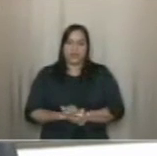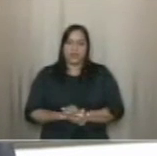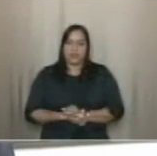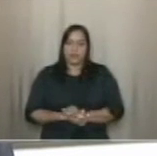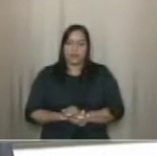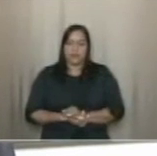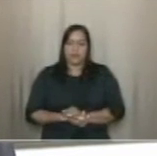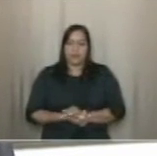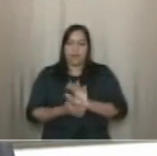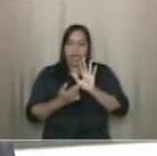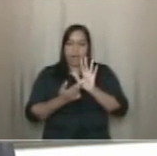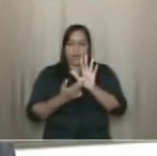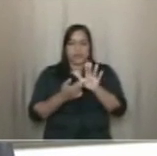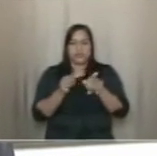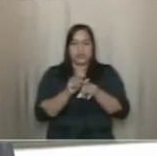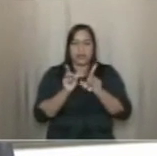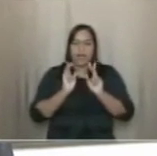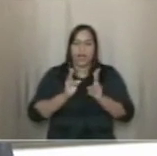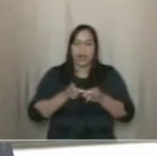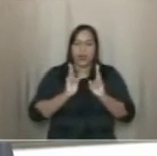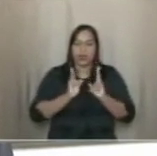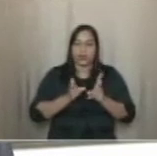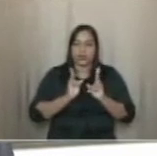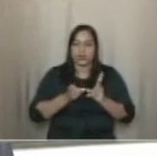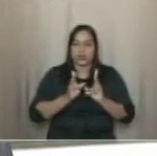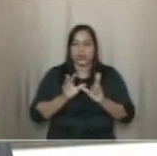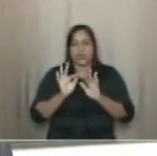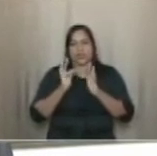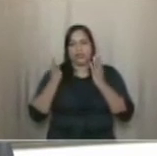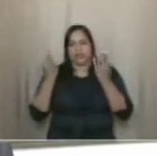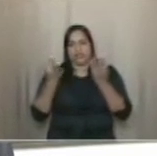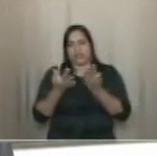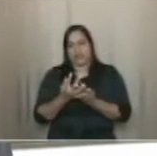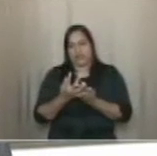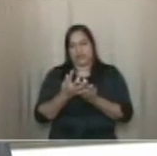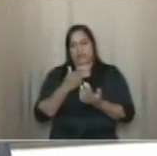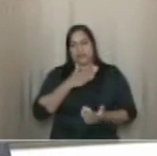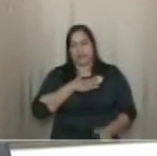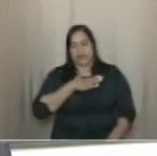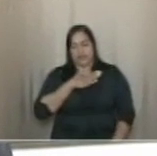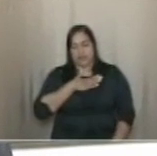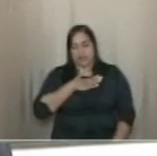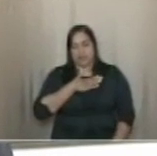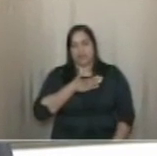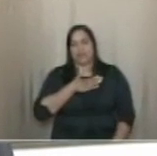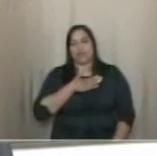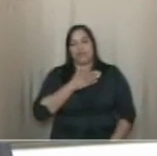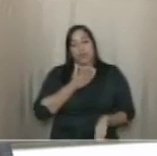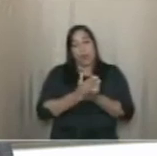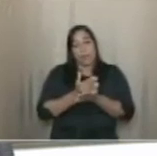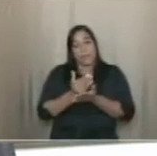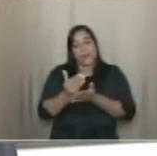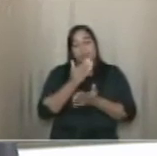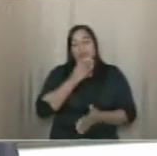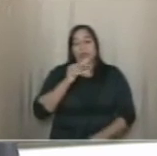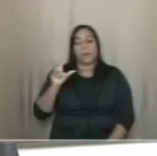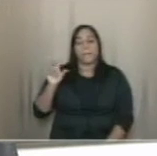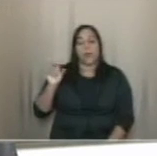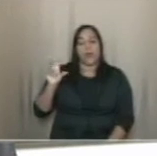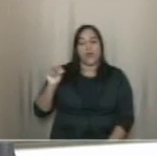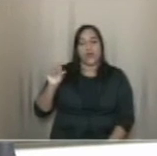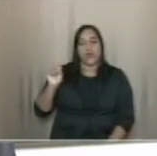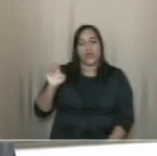representa também a continuidade do legado da minha família O Legado no qual começou com meu avô